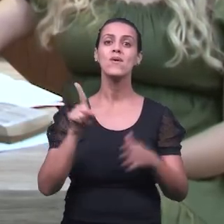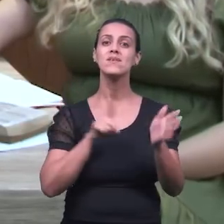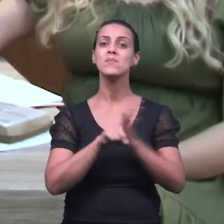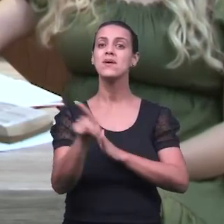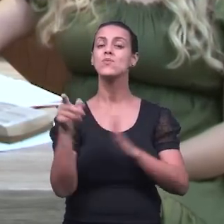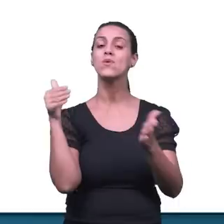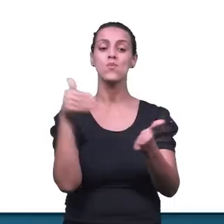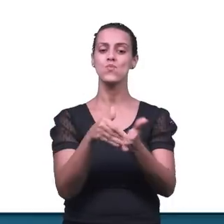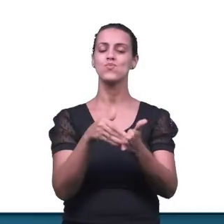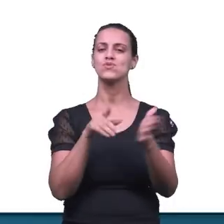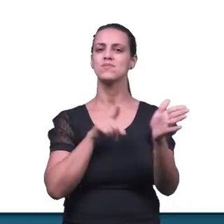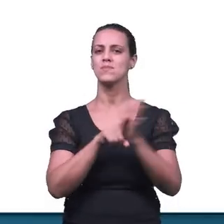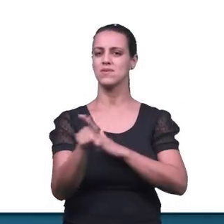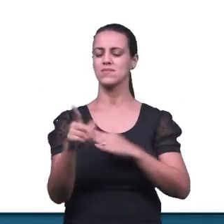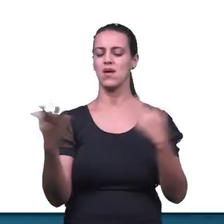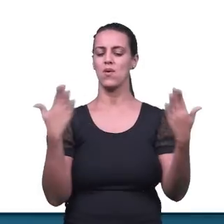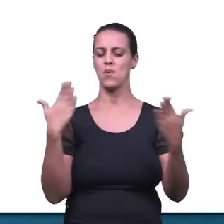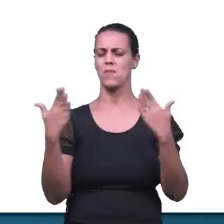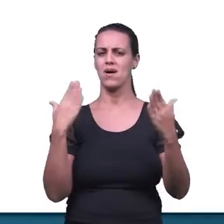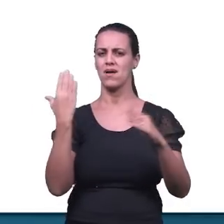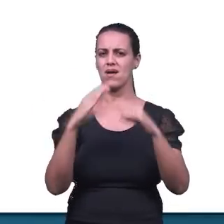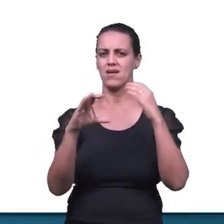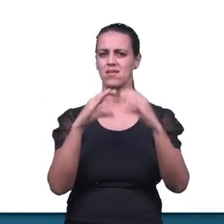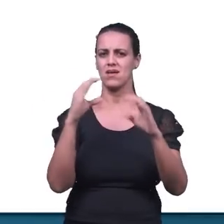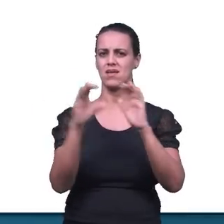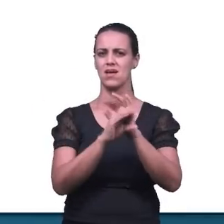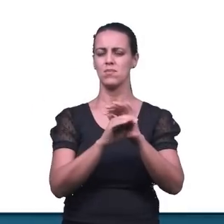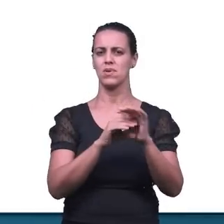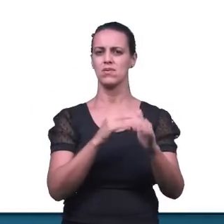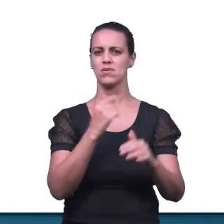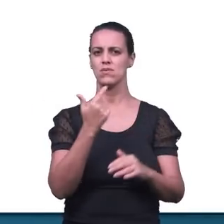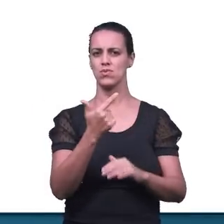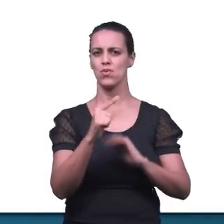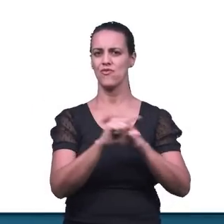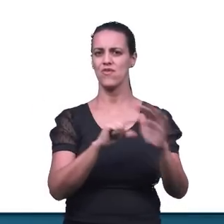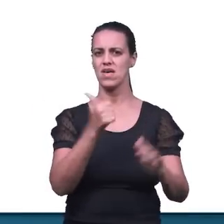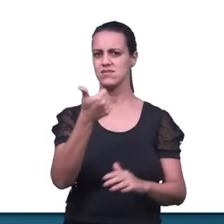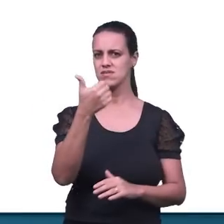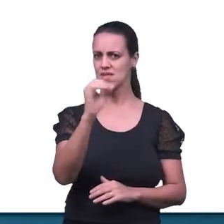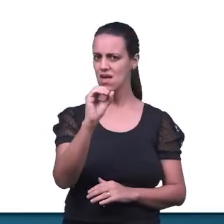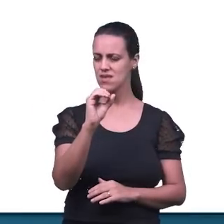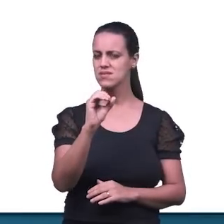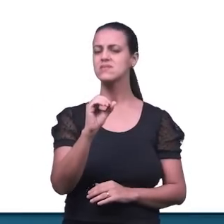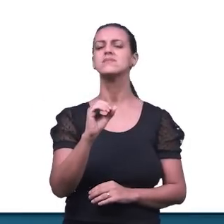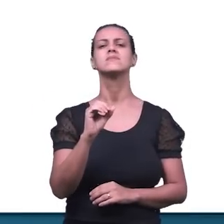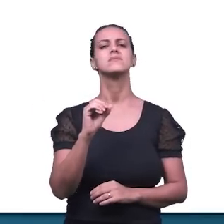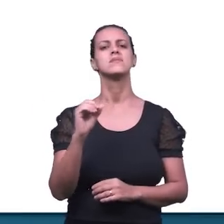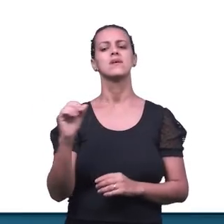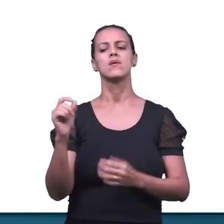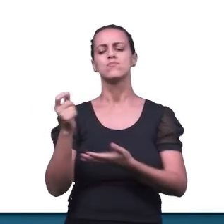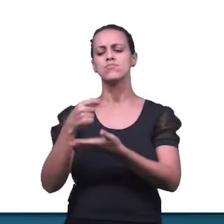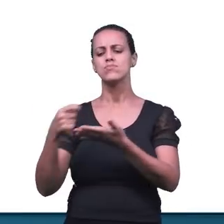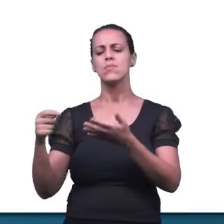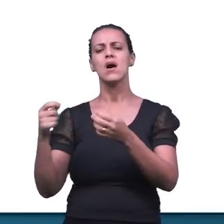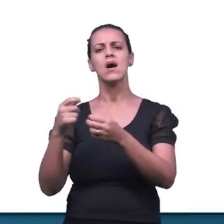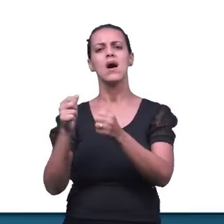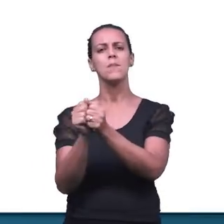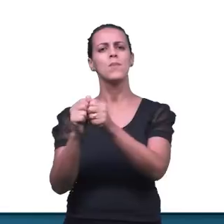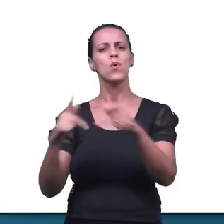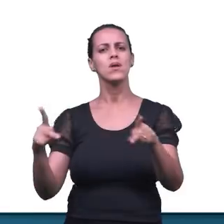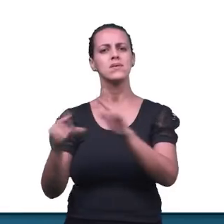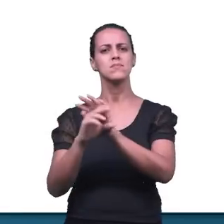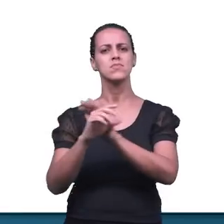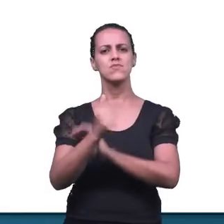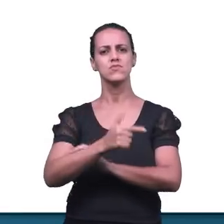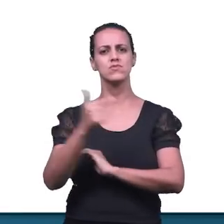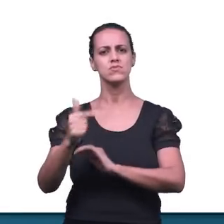última pergunta. Comparando Cantares, capítulo 2, verso 10, com o que está escrito em Apocalipse,